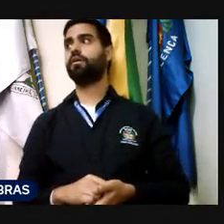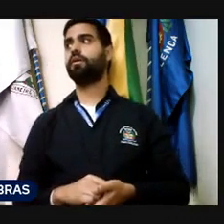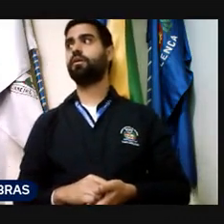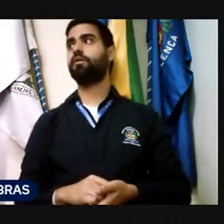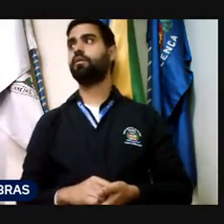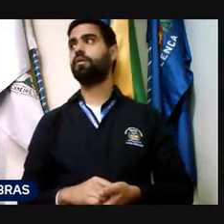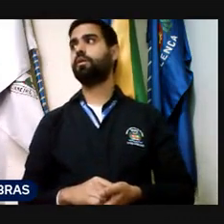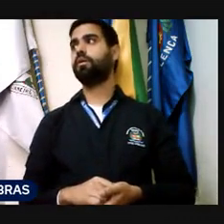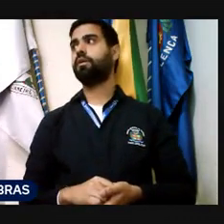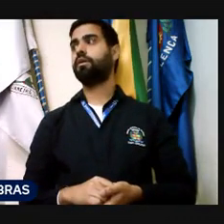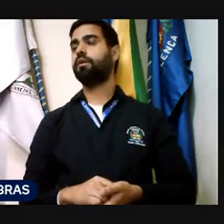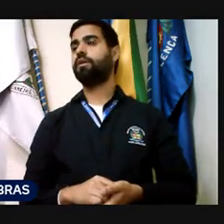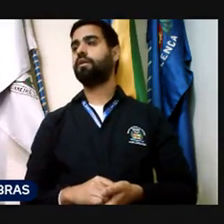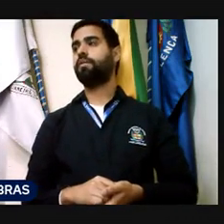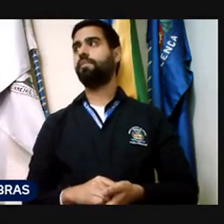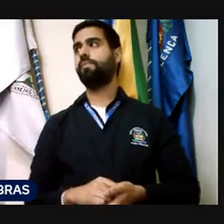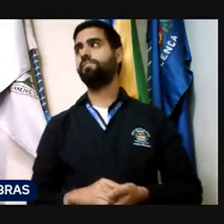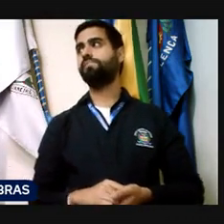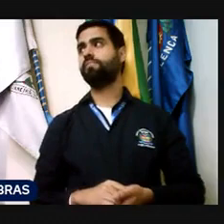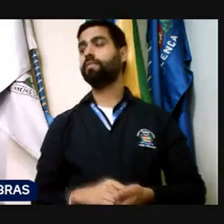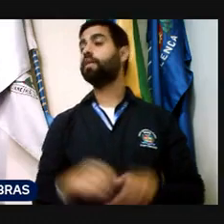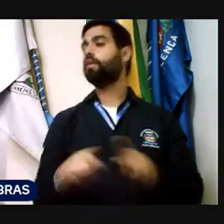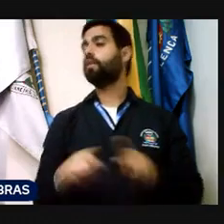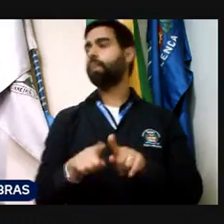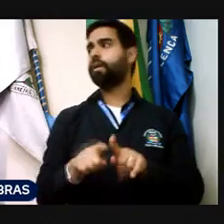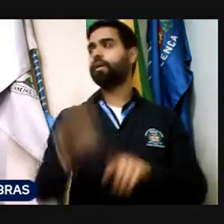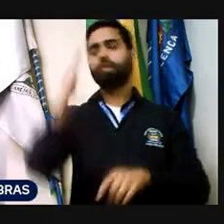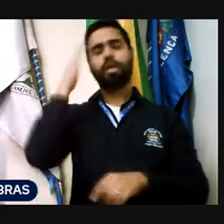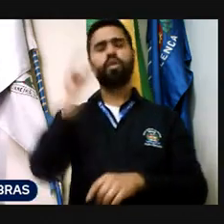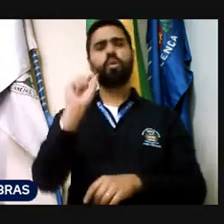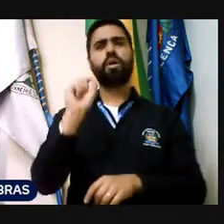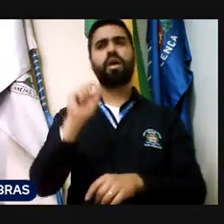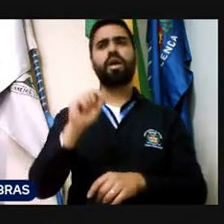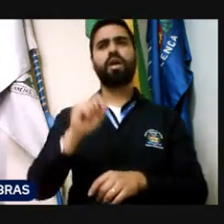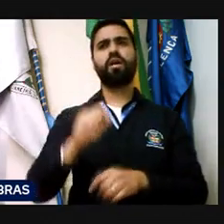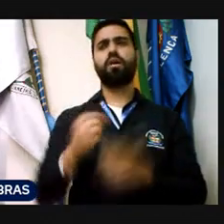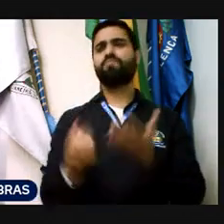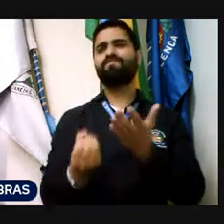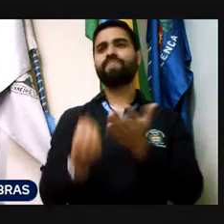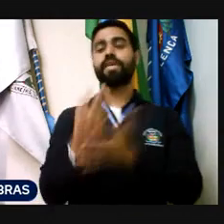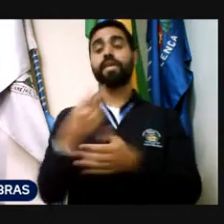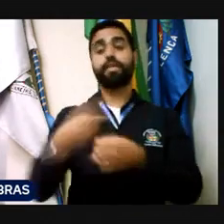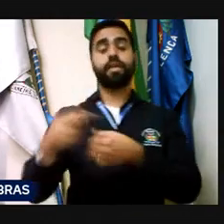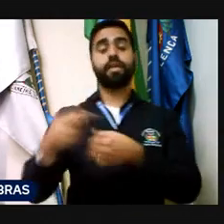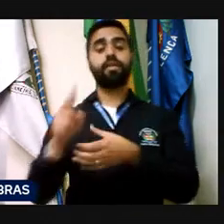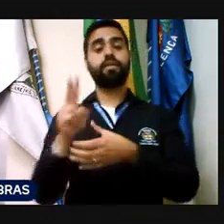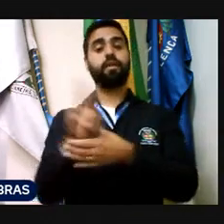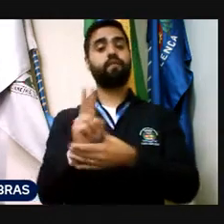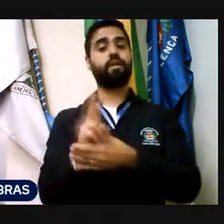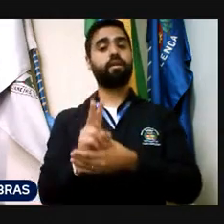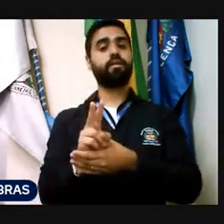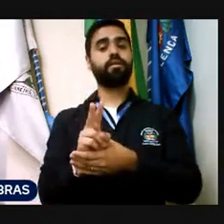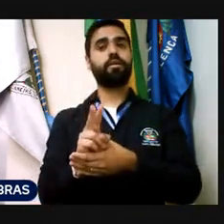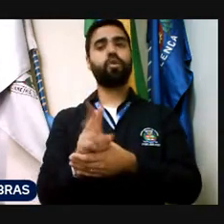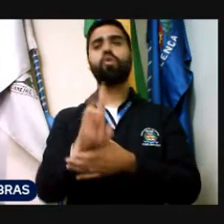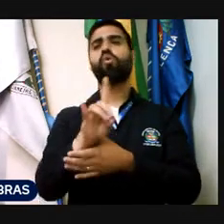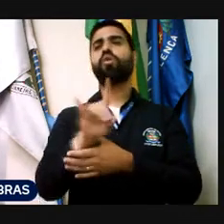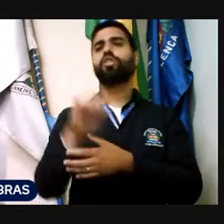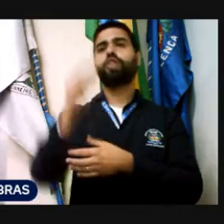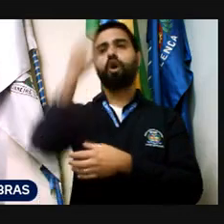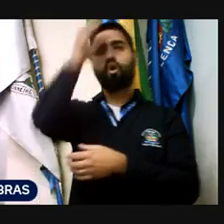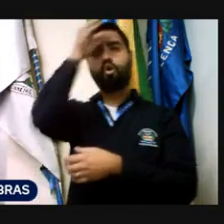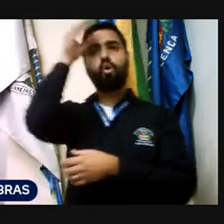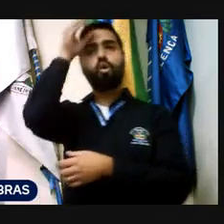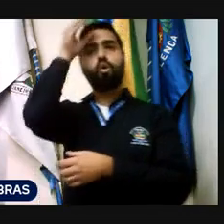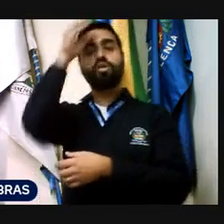seja mantido presente. Cuida-se, como se vê, de norma que institui no âmbito do município de Valença o dia de